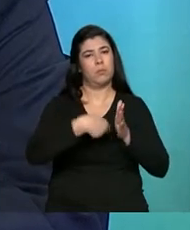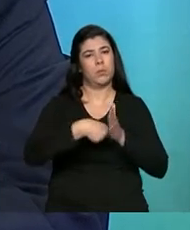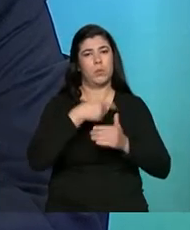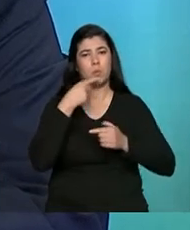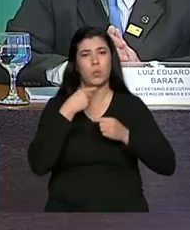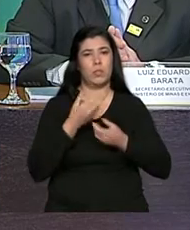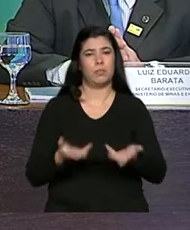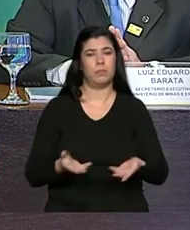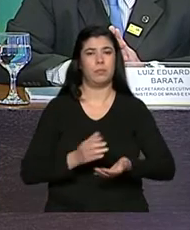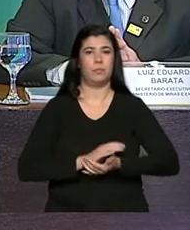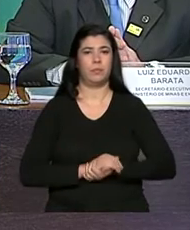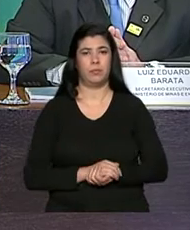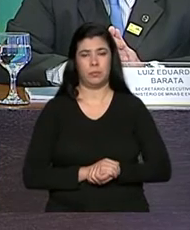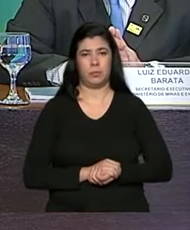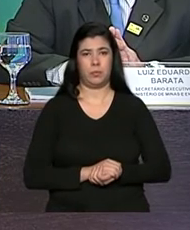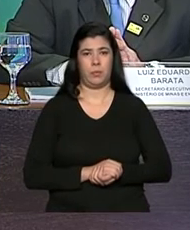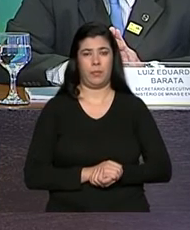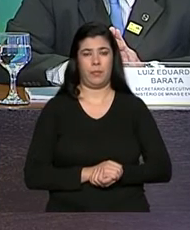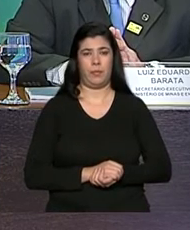pergunta